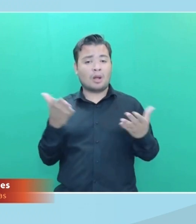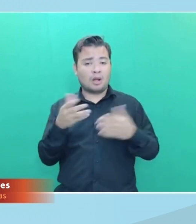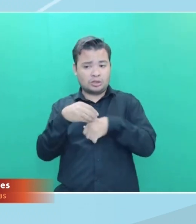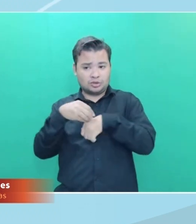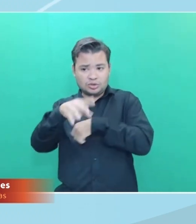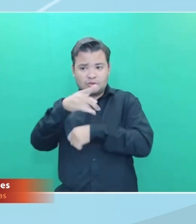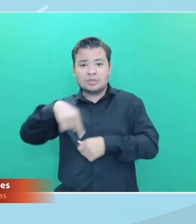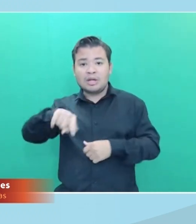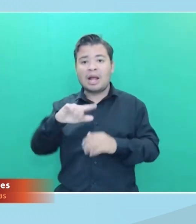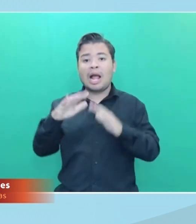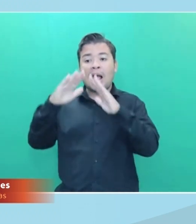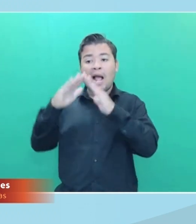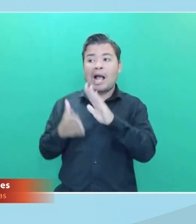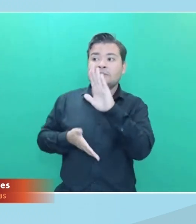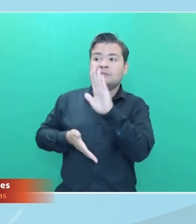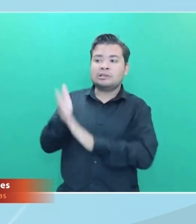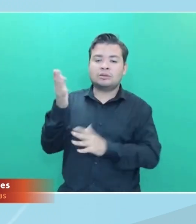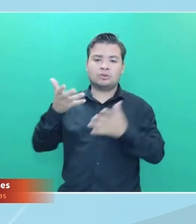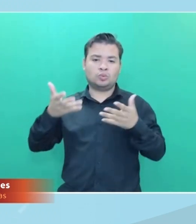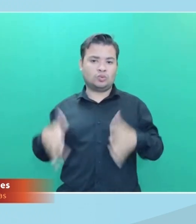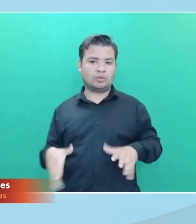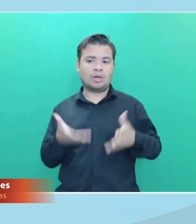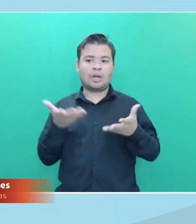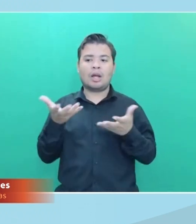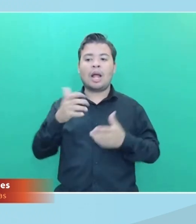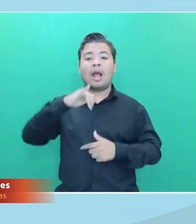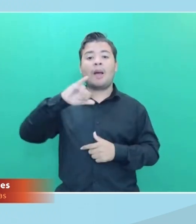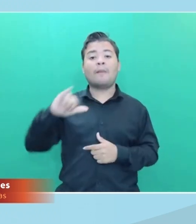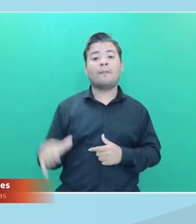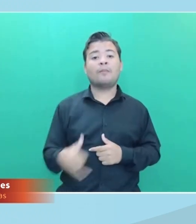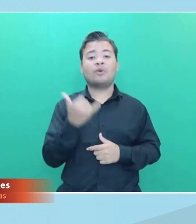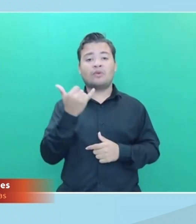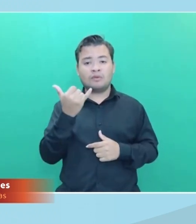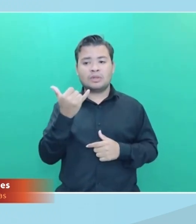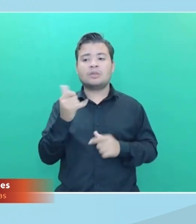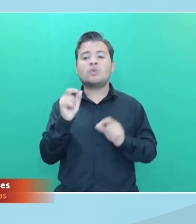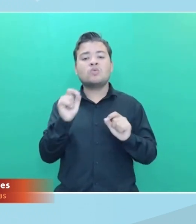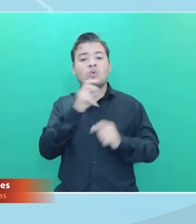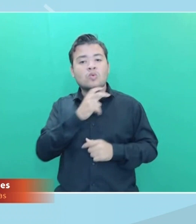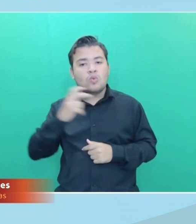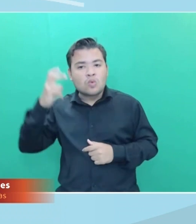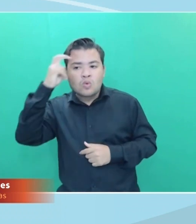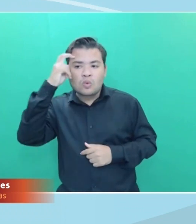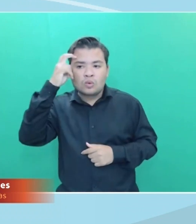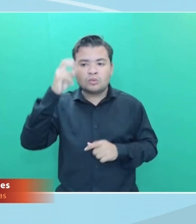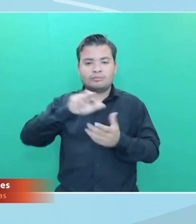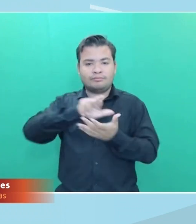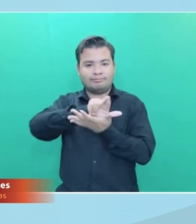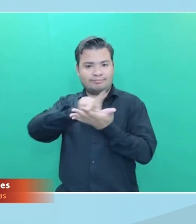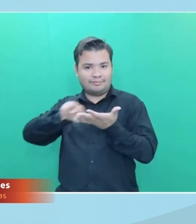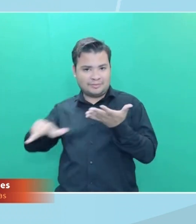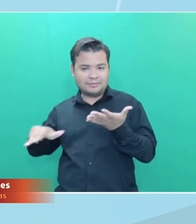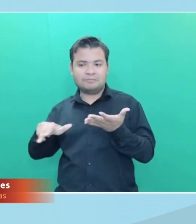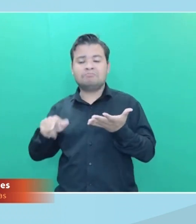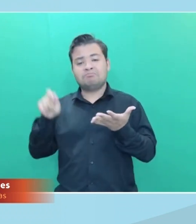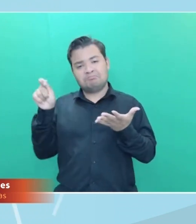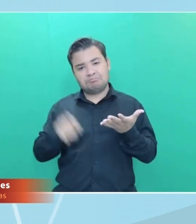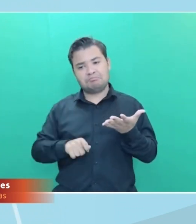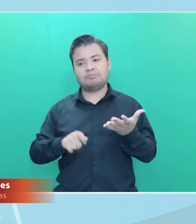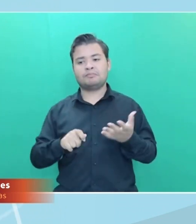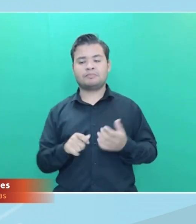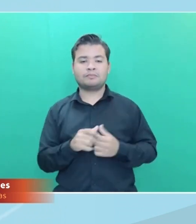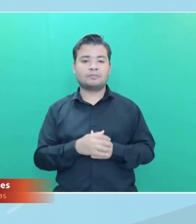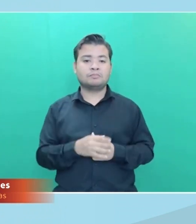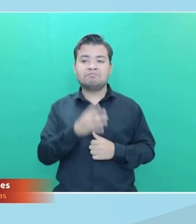de casa para aproveitar opções culturais, né? Apreciar obras artísticas. Você